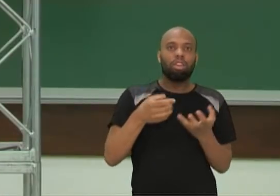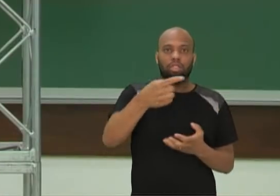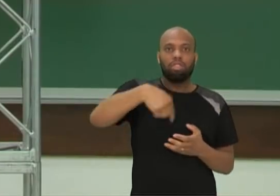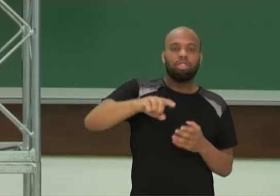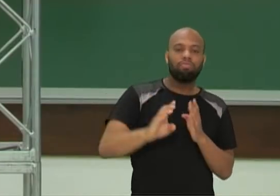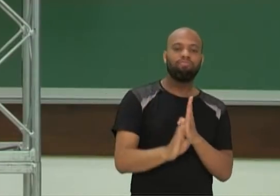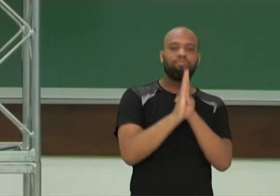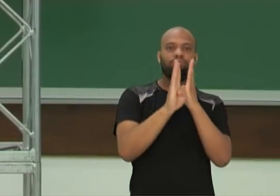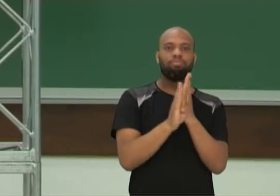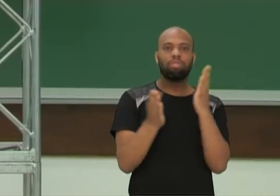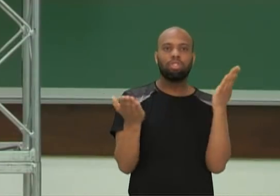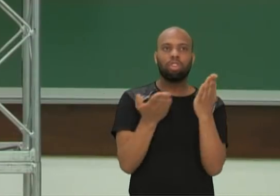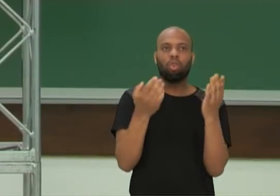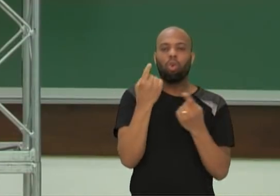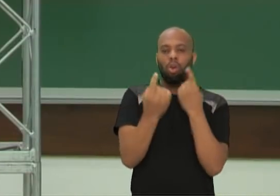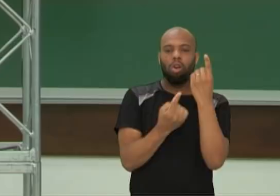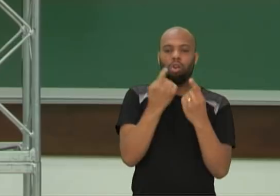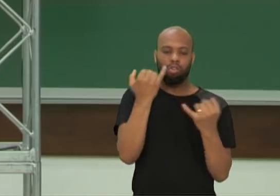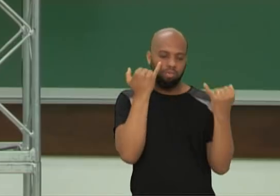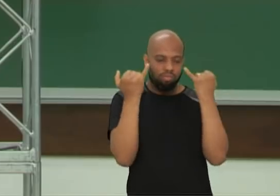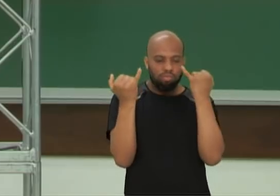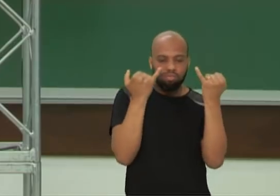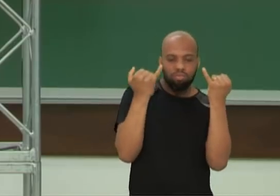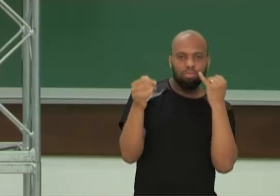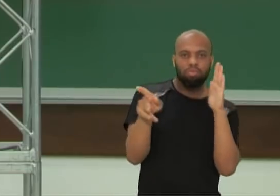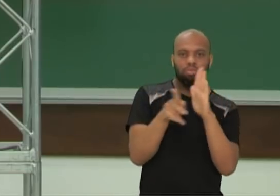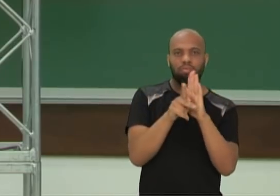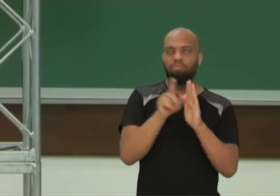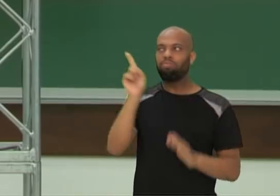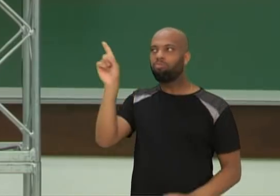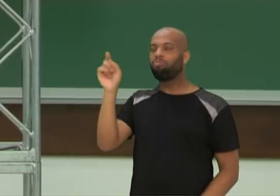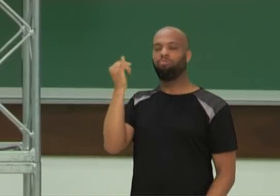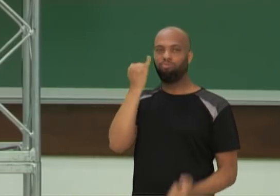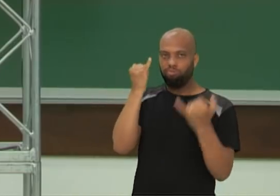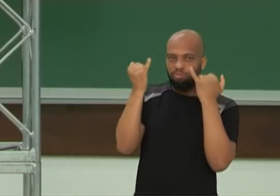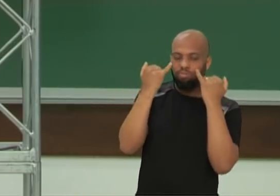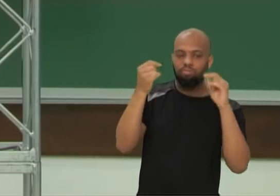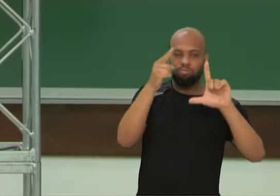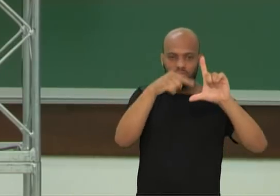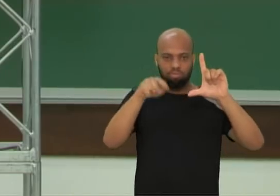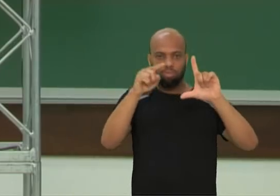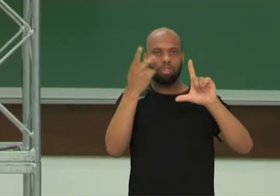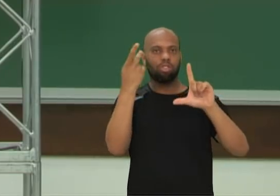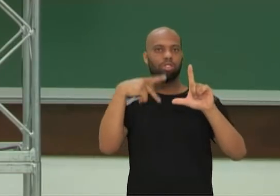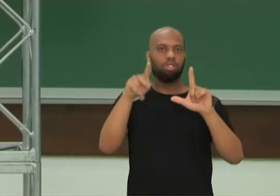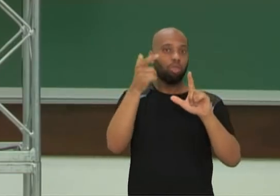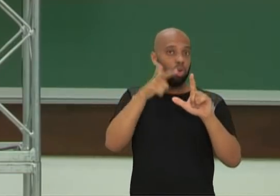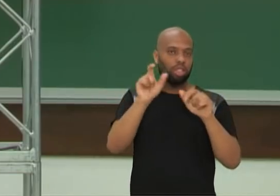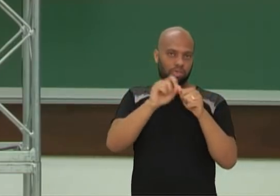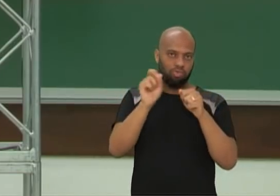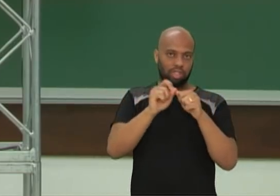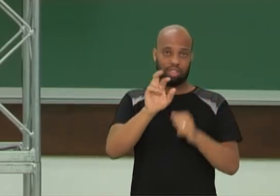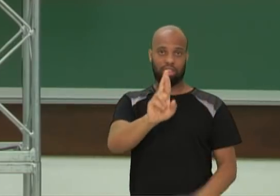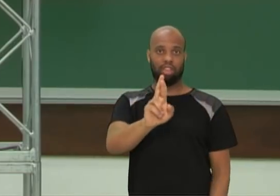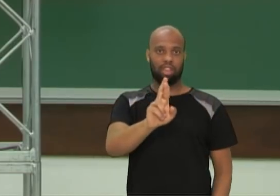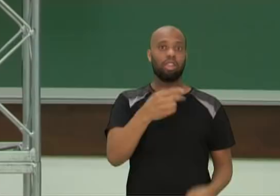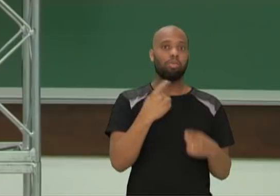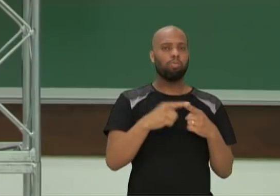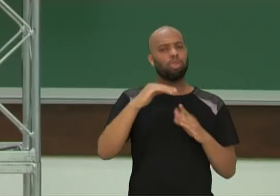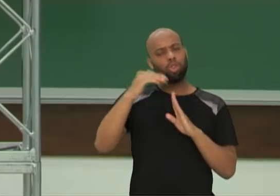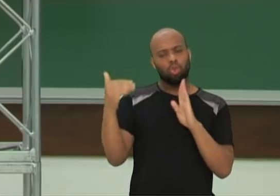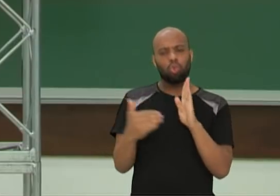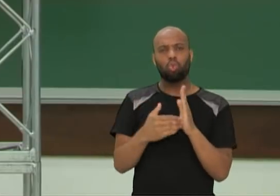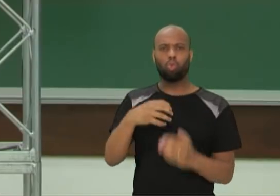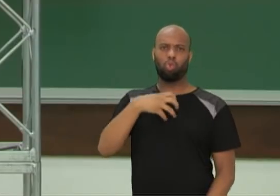em identificar quais são as informações desse enunciado para poder escrever a reta diretriz. Tudo ali já está